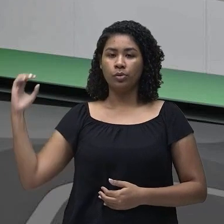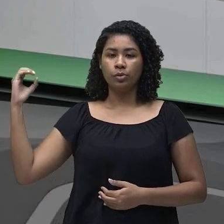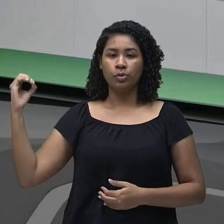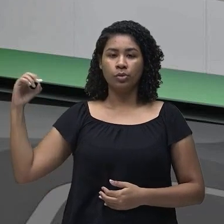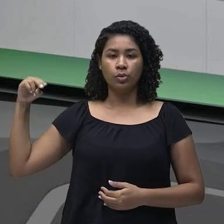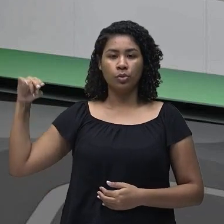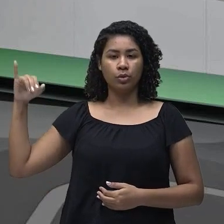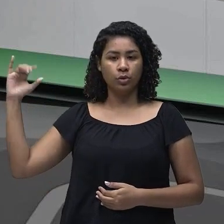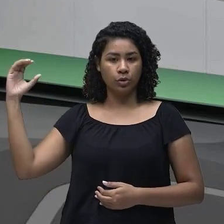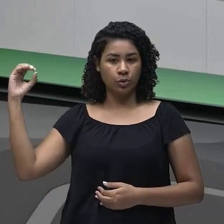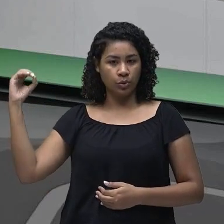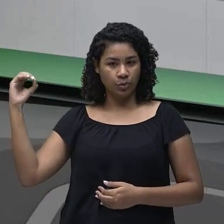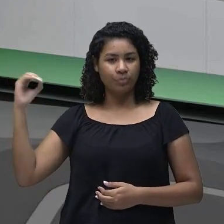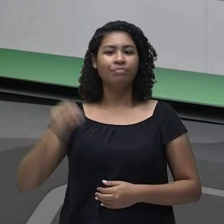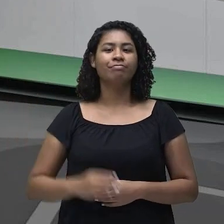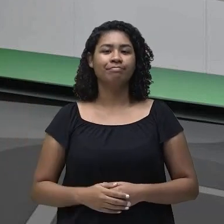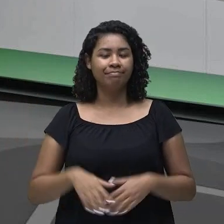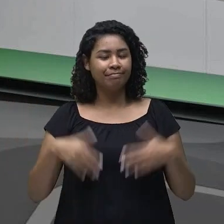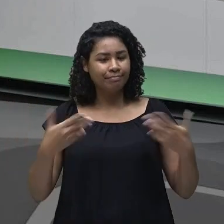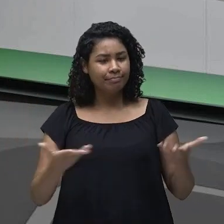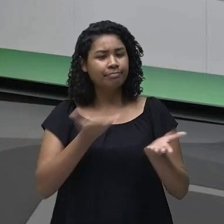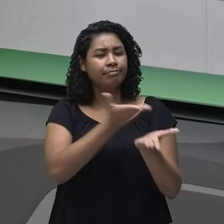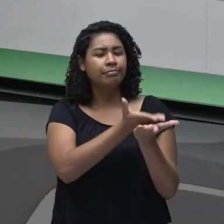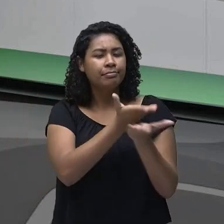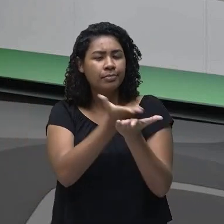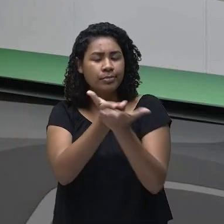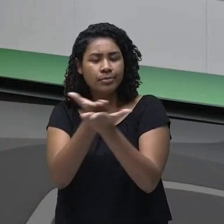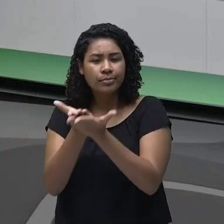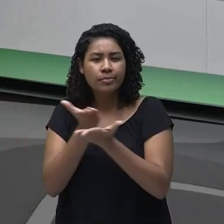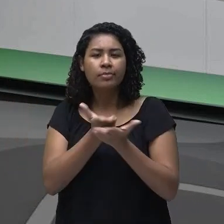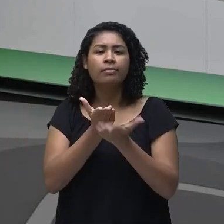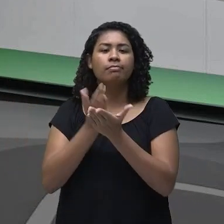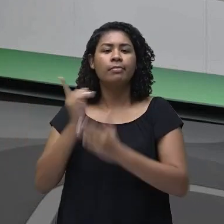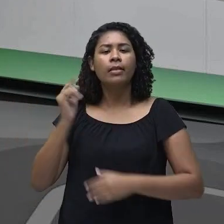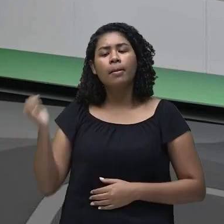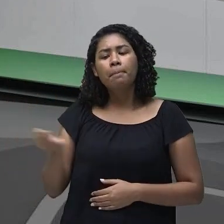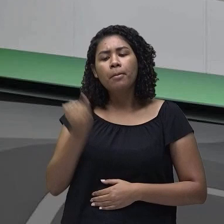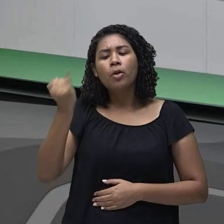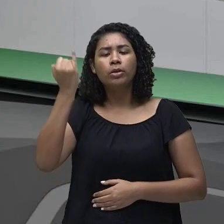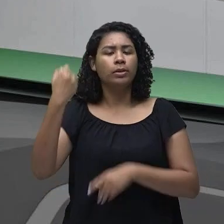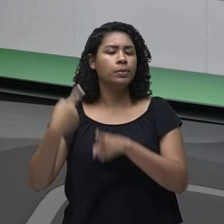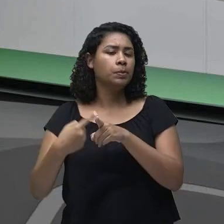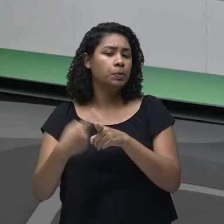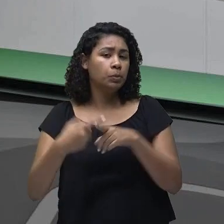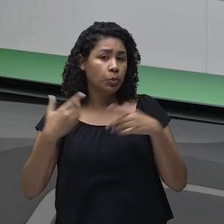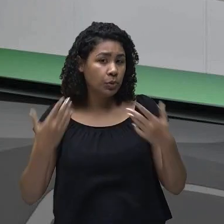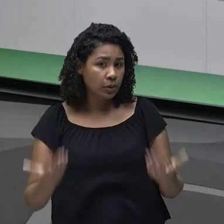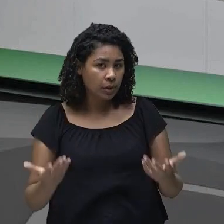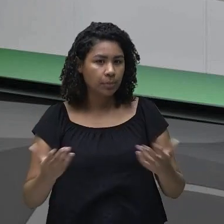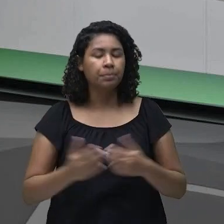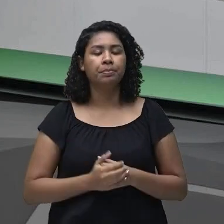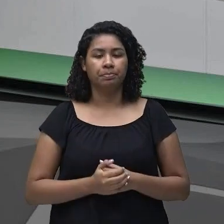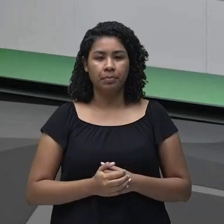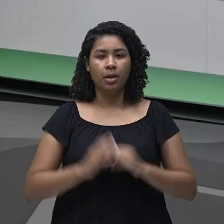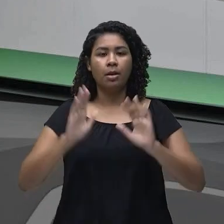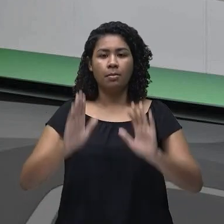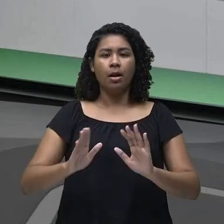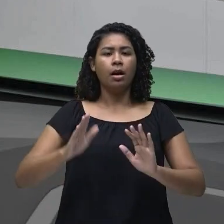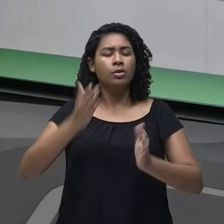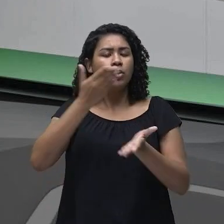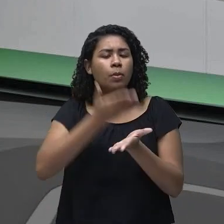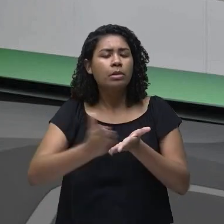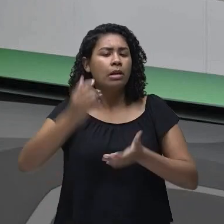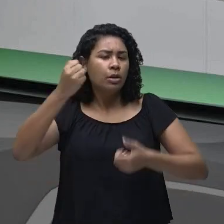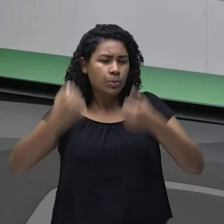aí sobre a camada de ozônio, né, qual a importância dela aí para o nosso planeta. E antes de a gente começar a falar sobre a camada